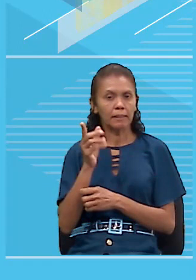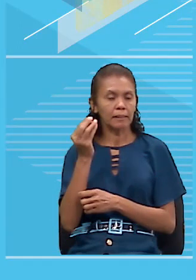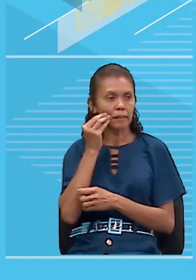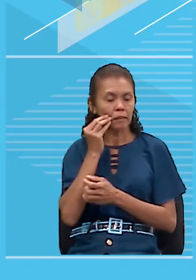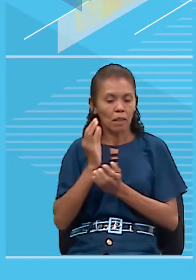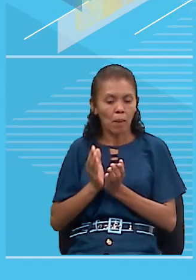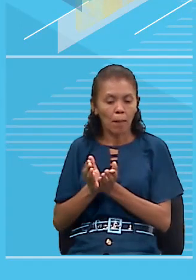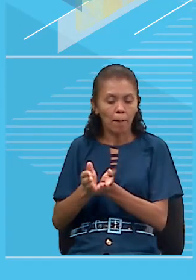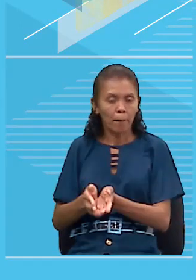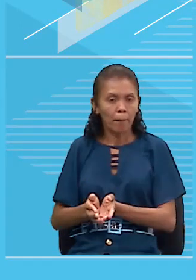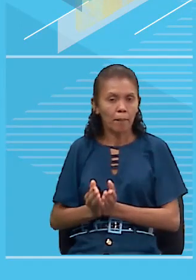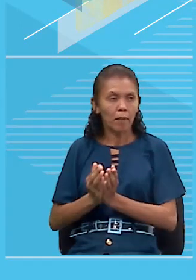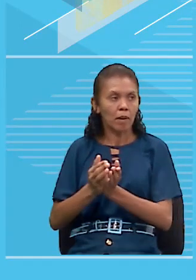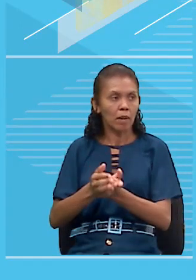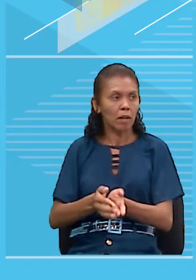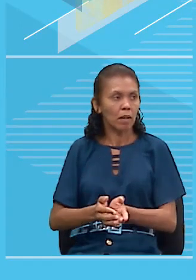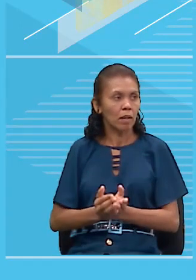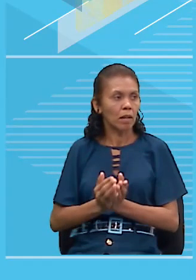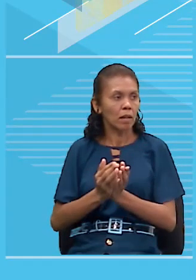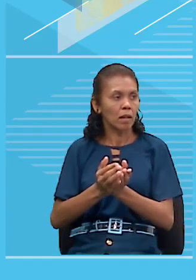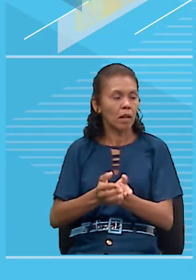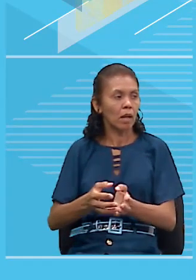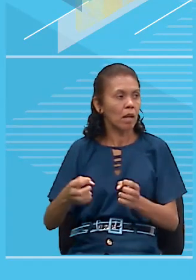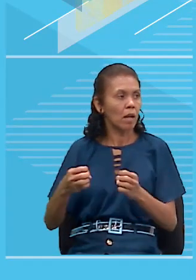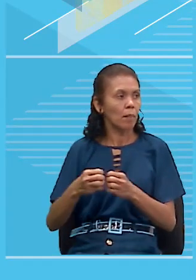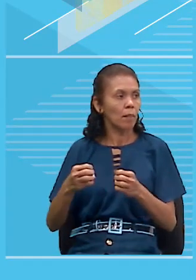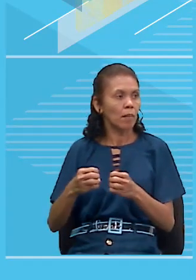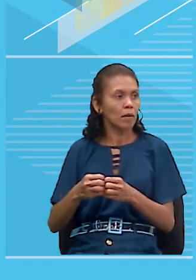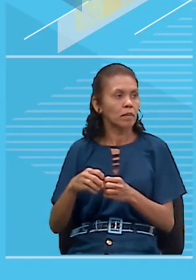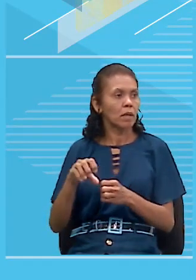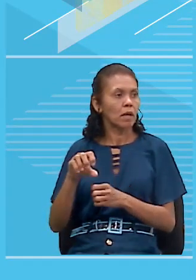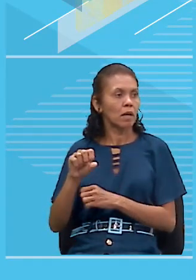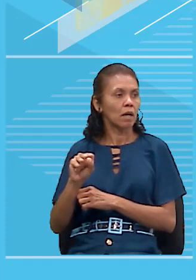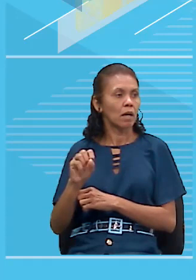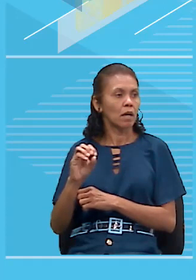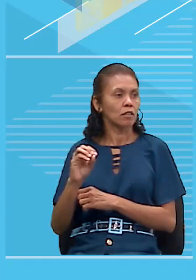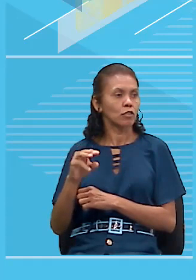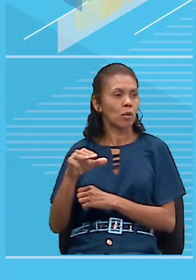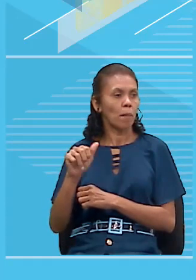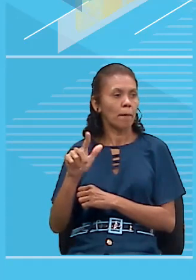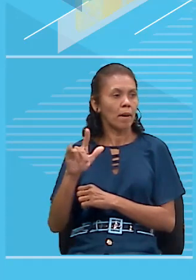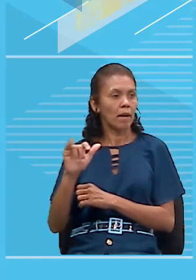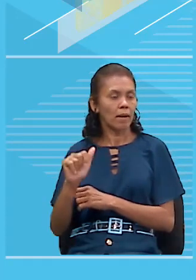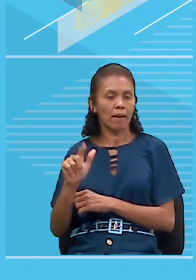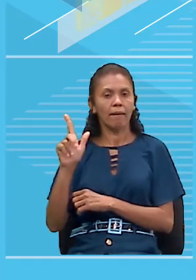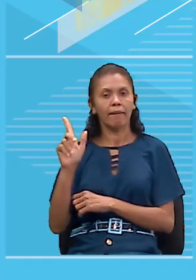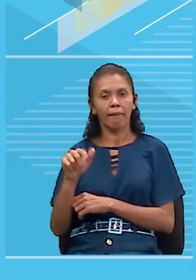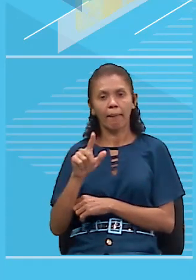passando próximo da Somália aí é que mora o perigo